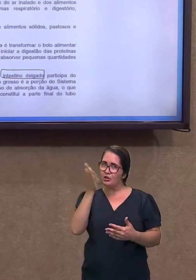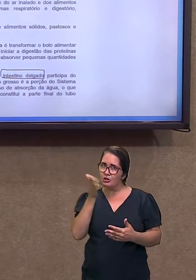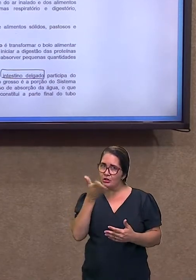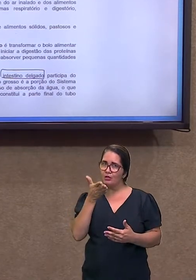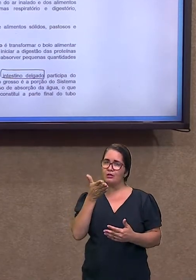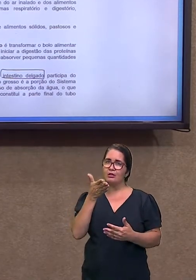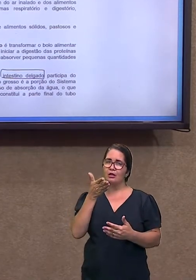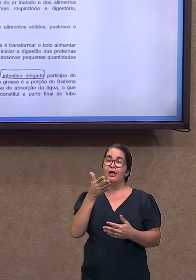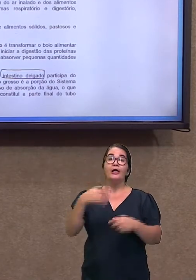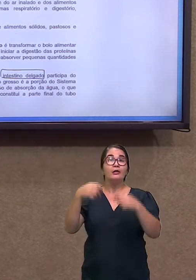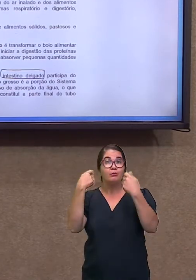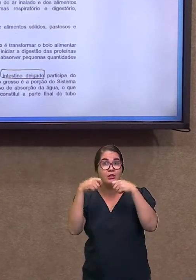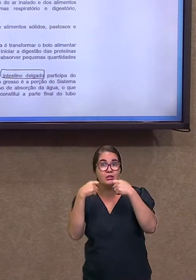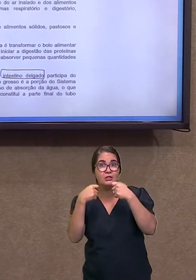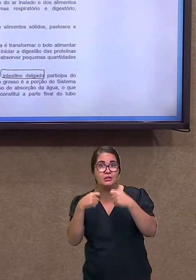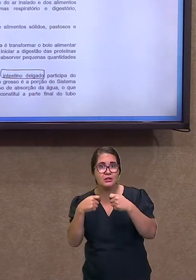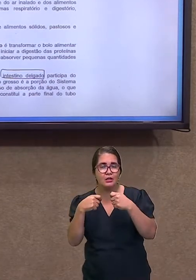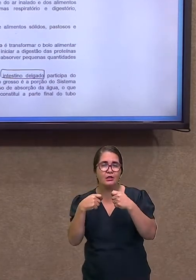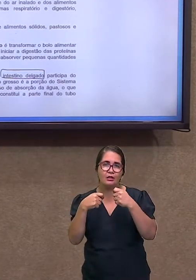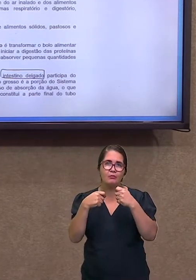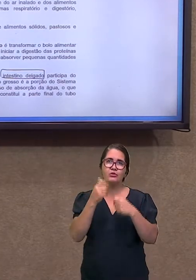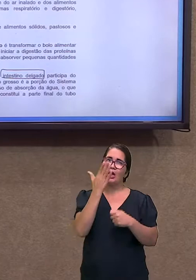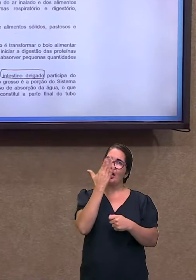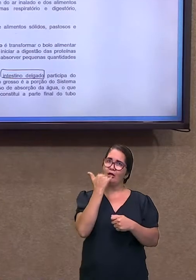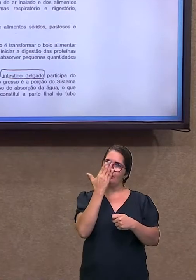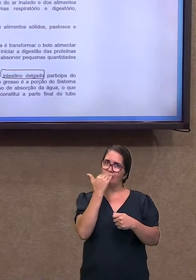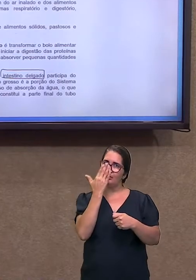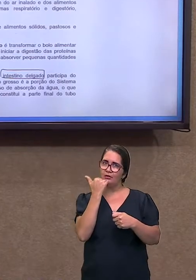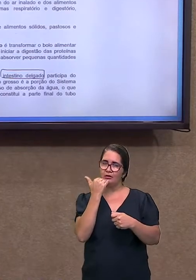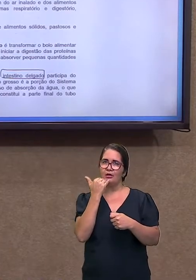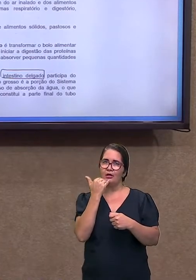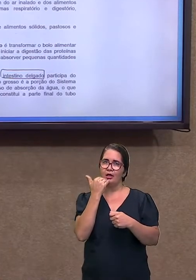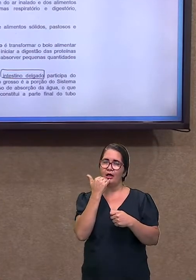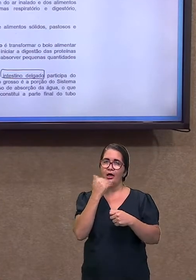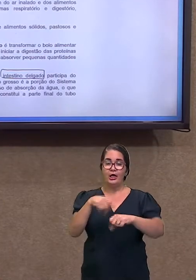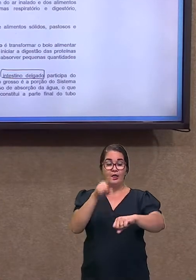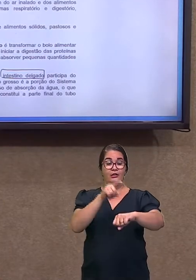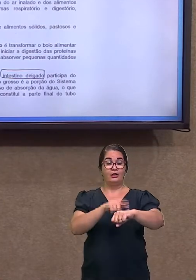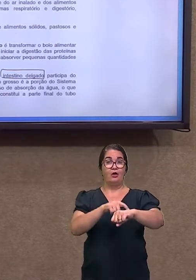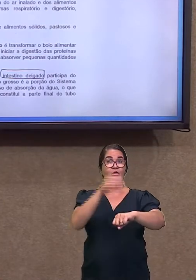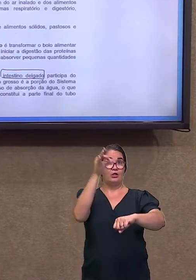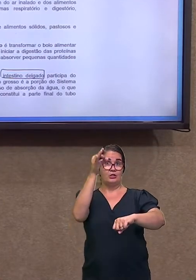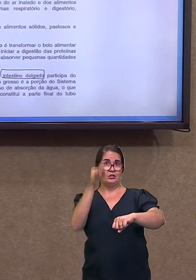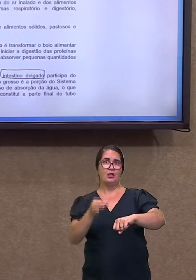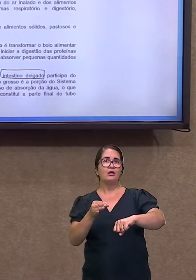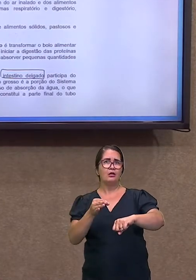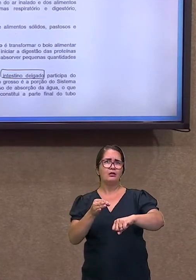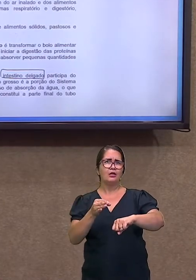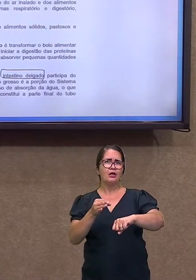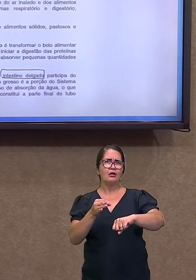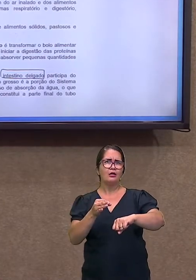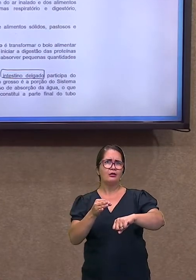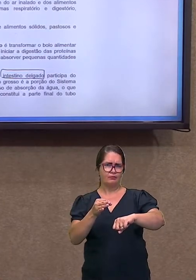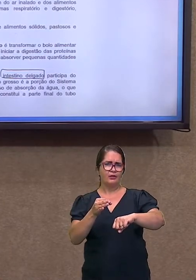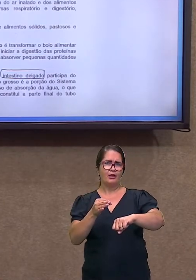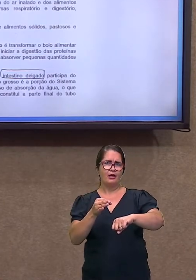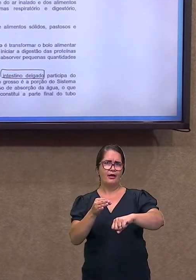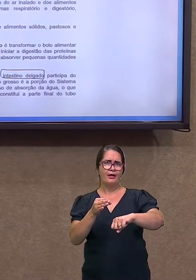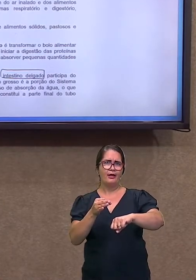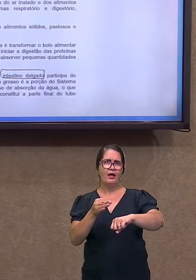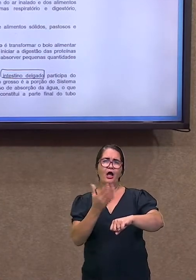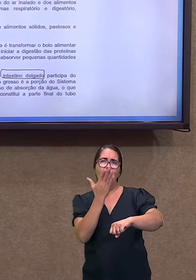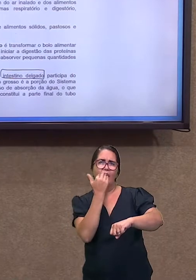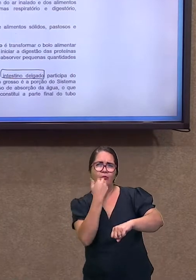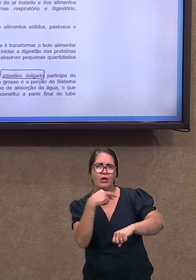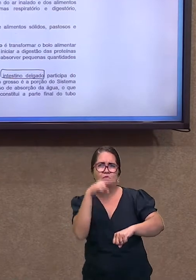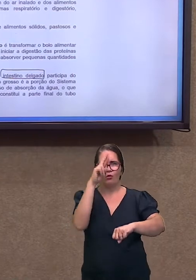falamos que nós podemos ter até 6 refeições no dia. Não que você tenha que fazer as 6, mas que você tenha a refeição